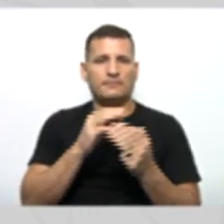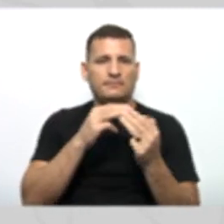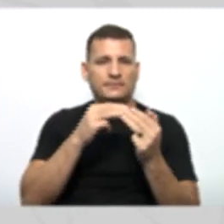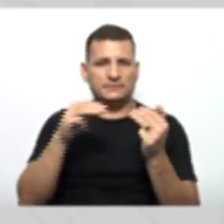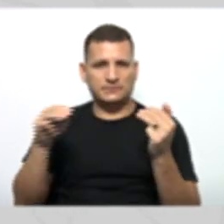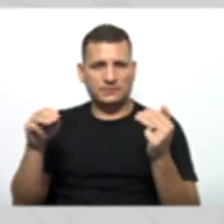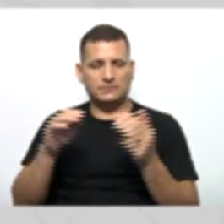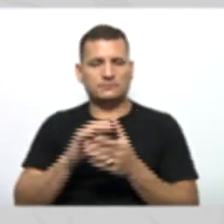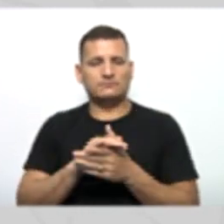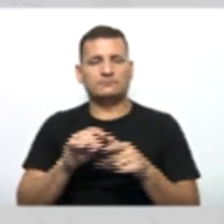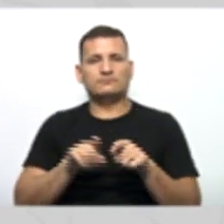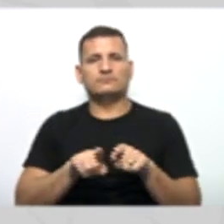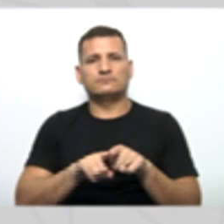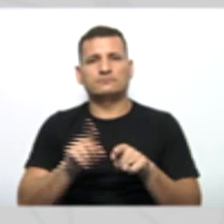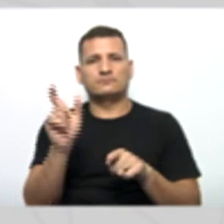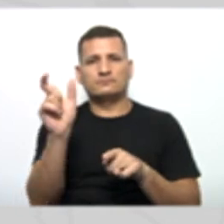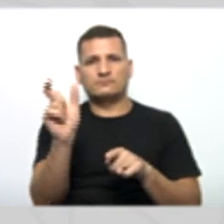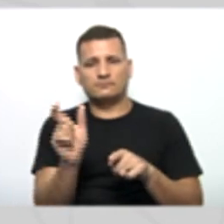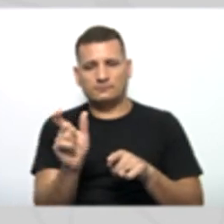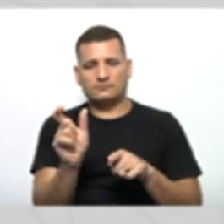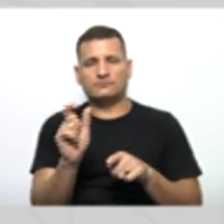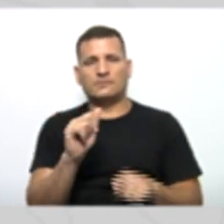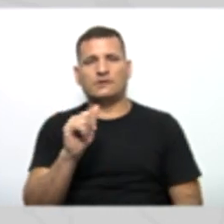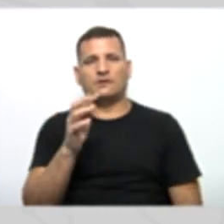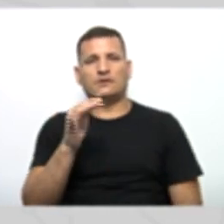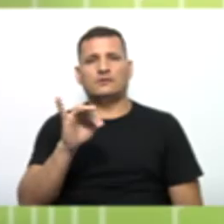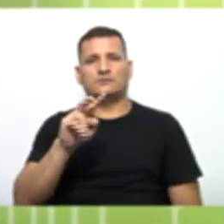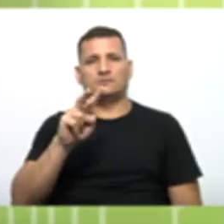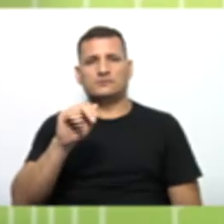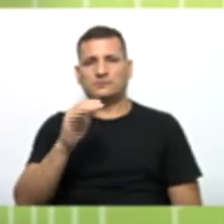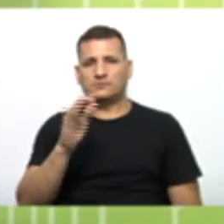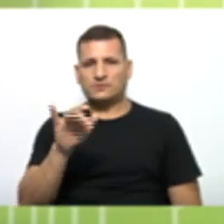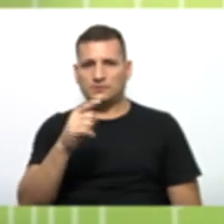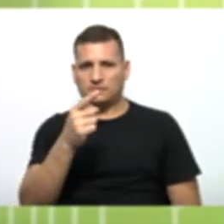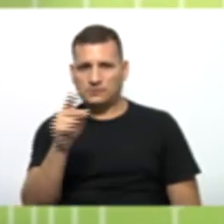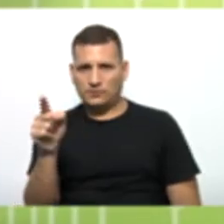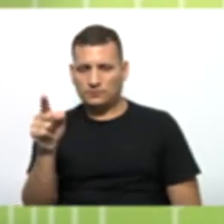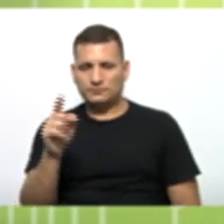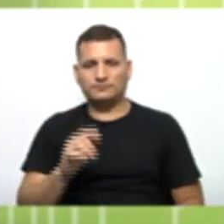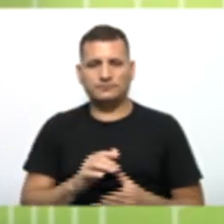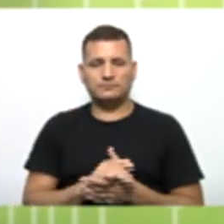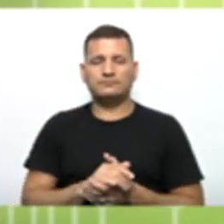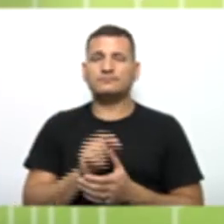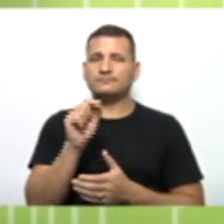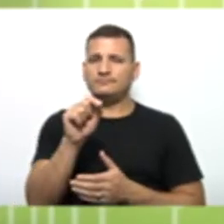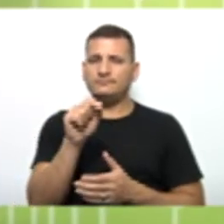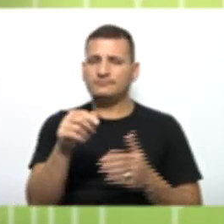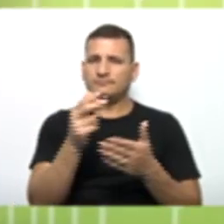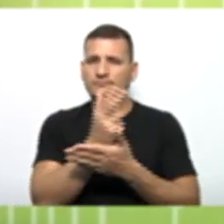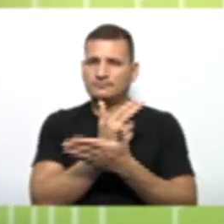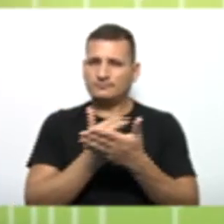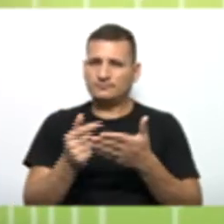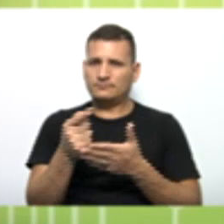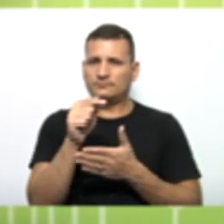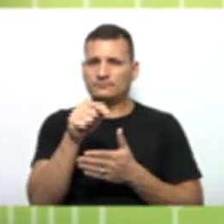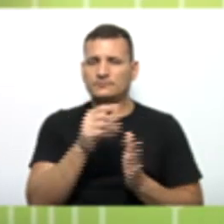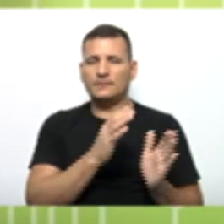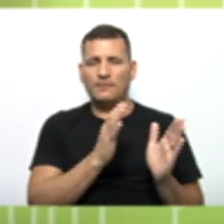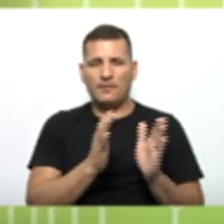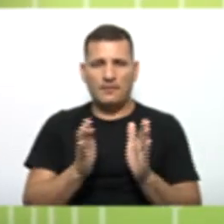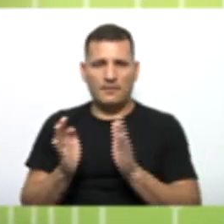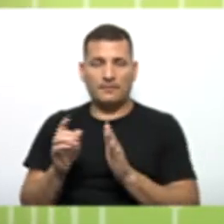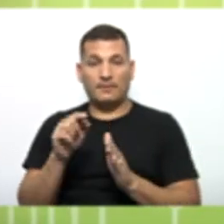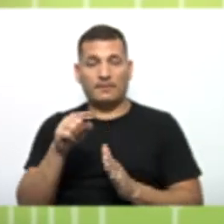Gente, ó, vem aqui, ó, só para vocês esclarecer para vocês, ó, esse diagrama de sequência, ele é